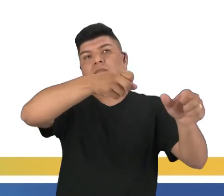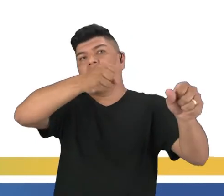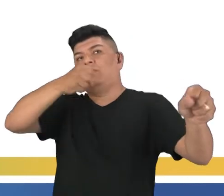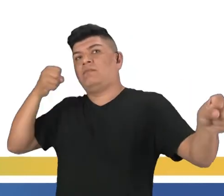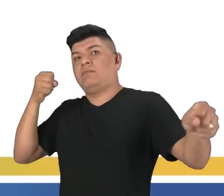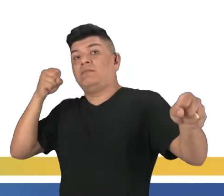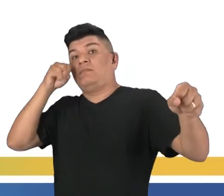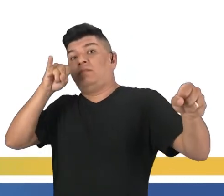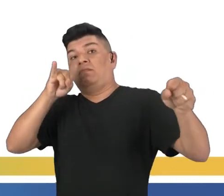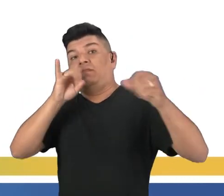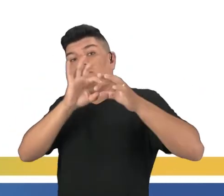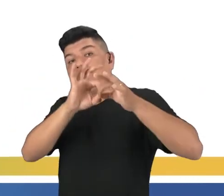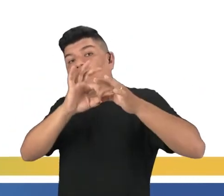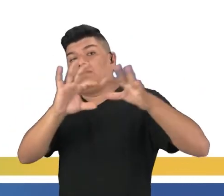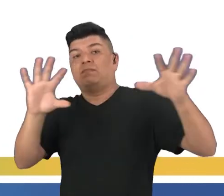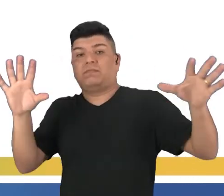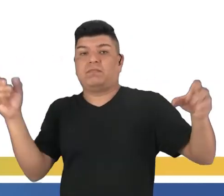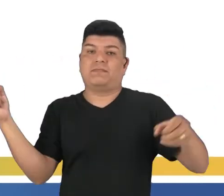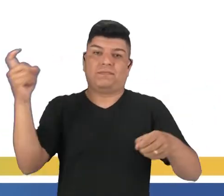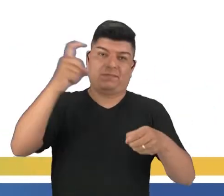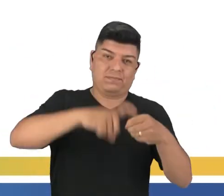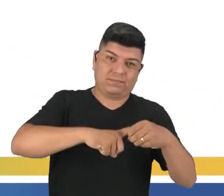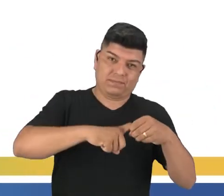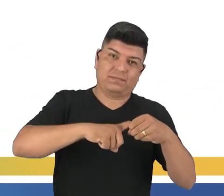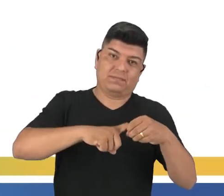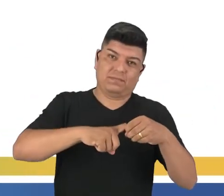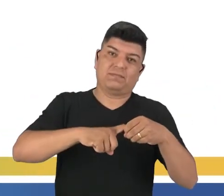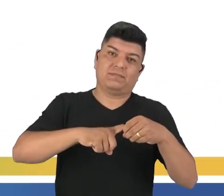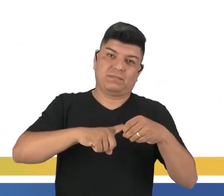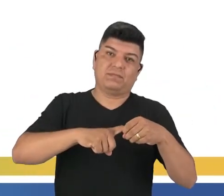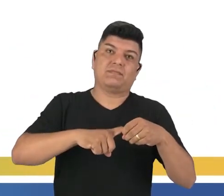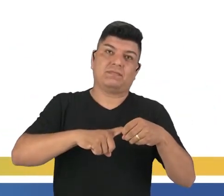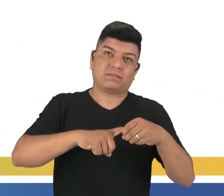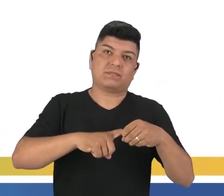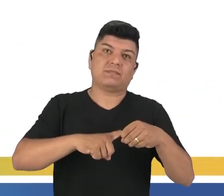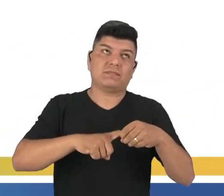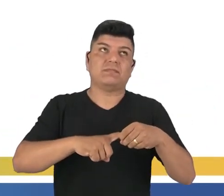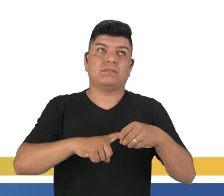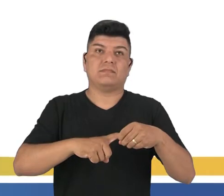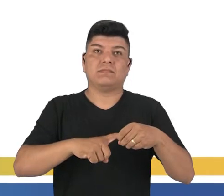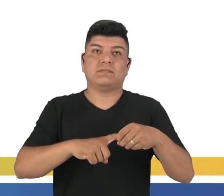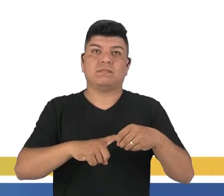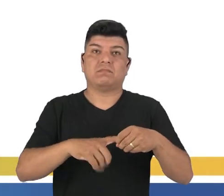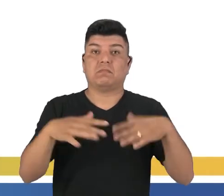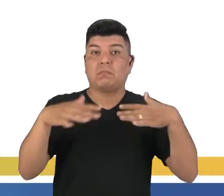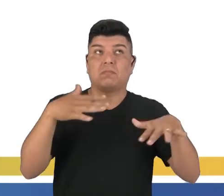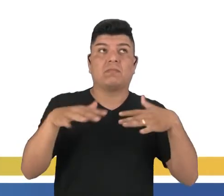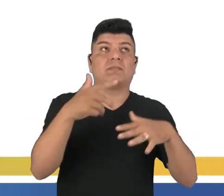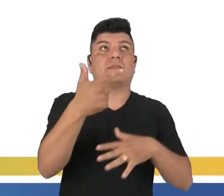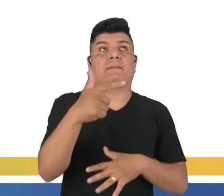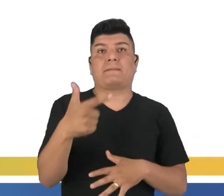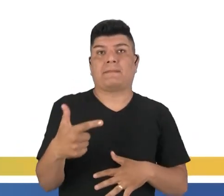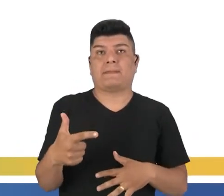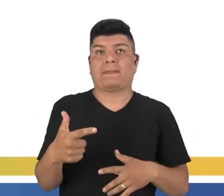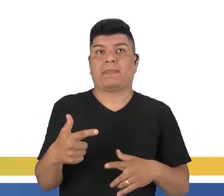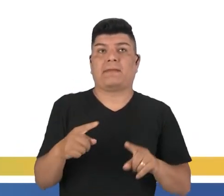só soltar a flecha para retornar ao seu estado original, essa flecha não vai produzir movimento. Agora, se